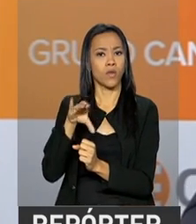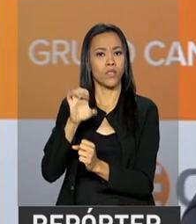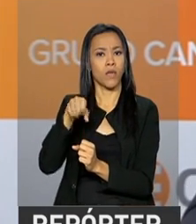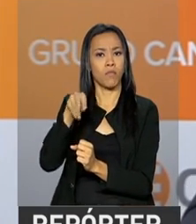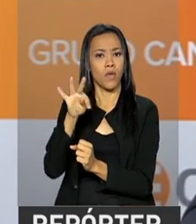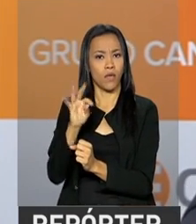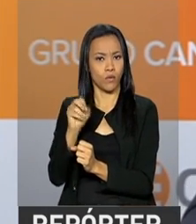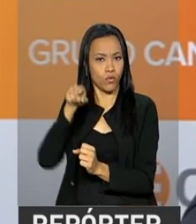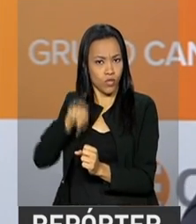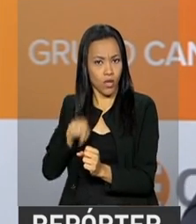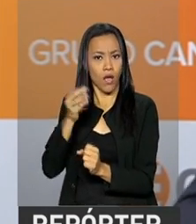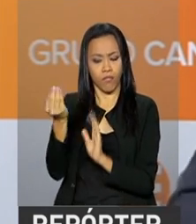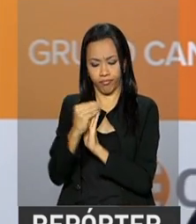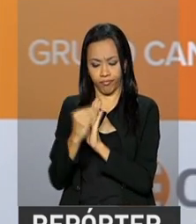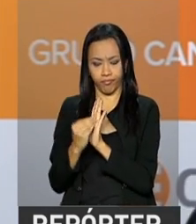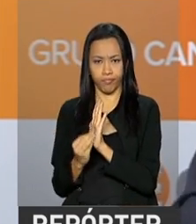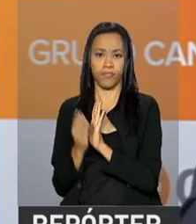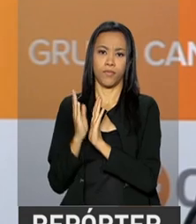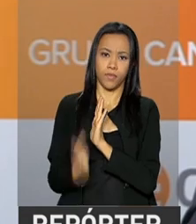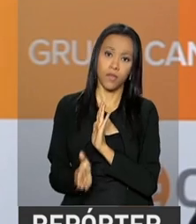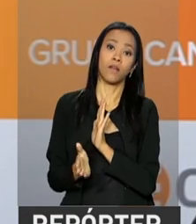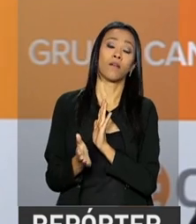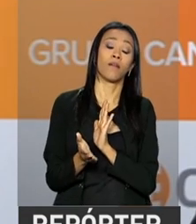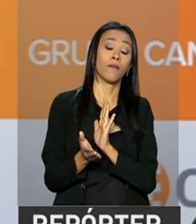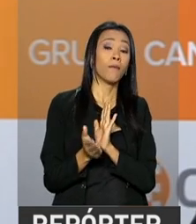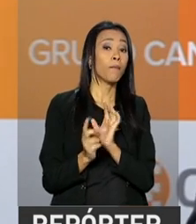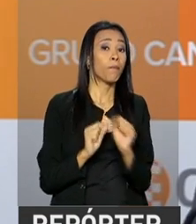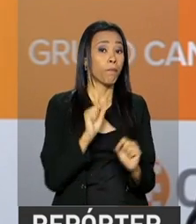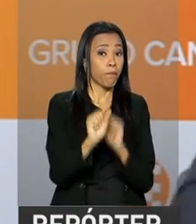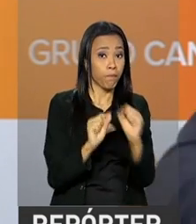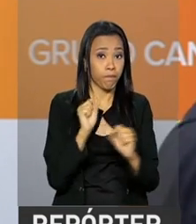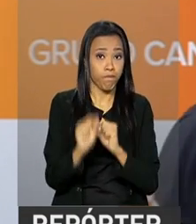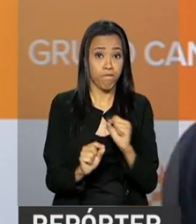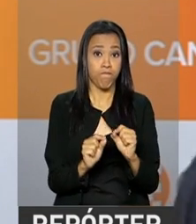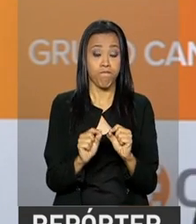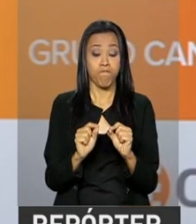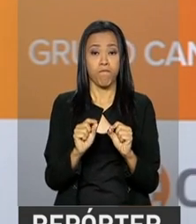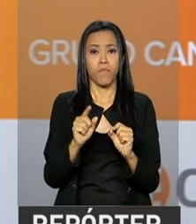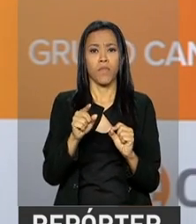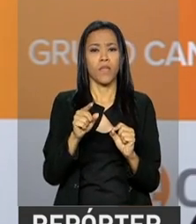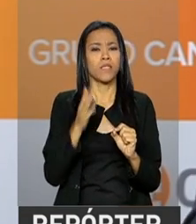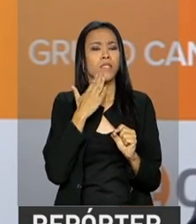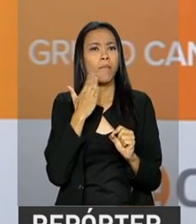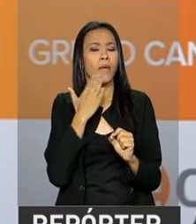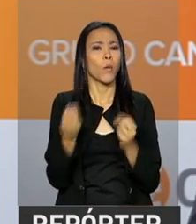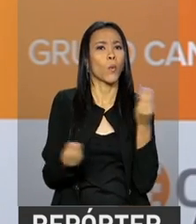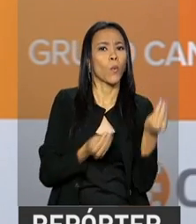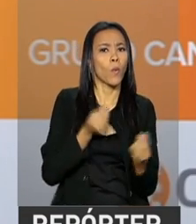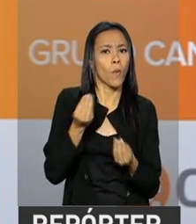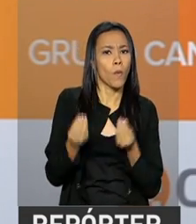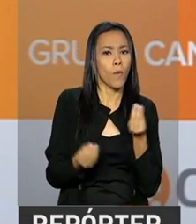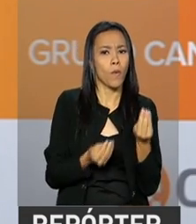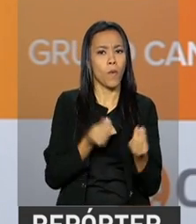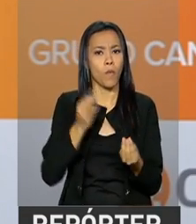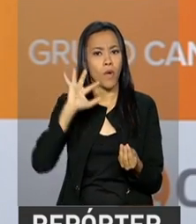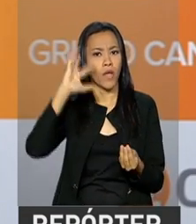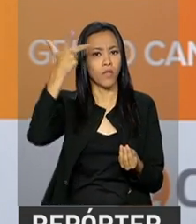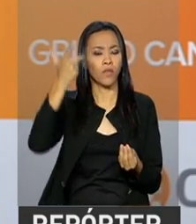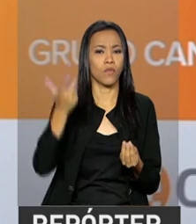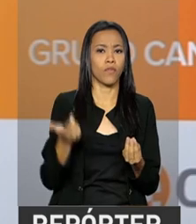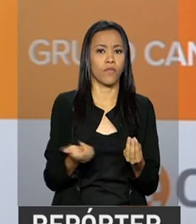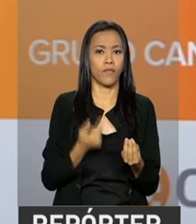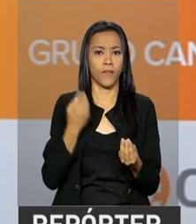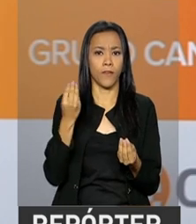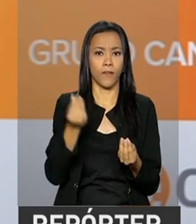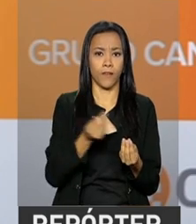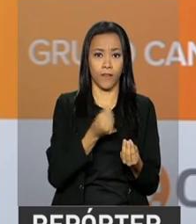Vinha um diálogo, uma tentativa de entendimento do ponto de vista de como se resolver o imbróglio sem a realização do